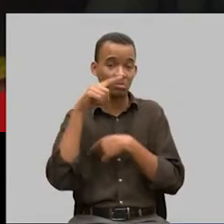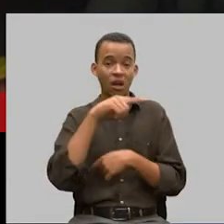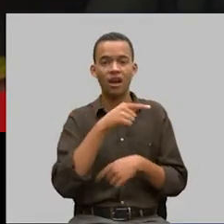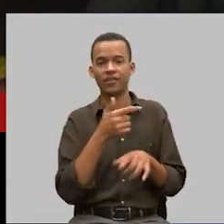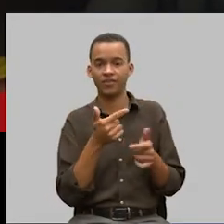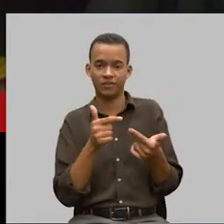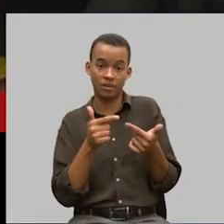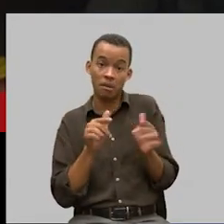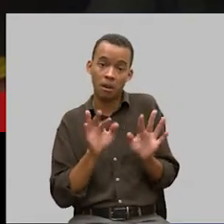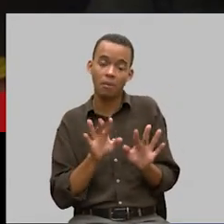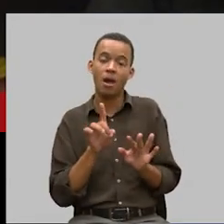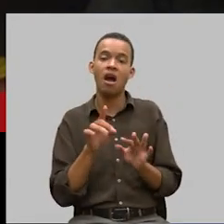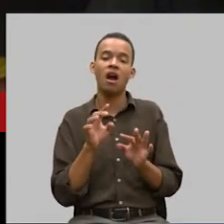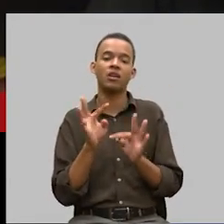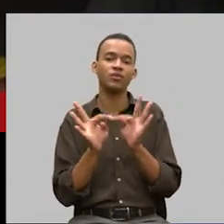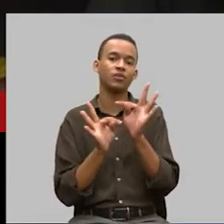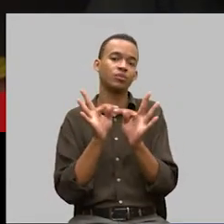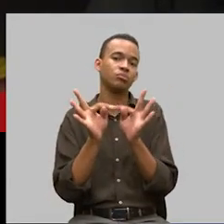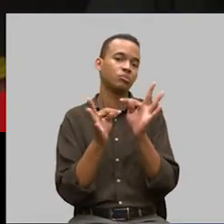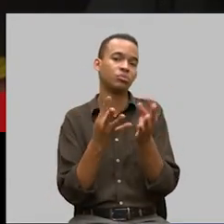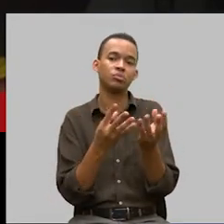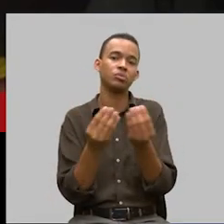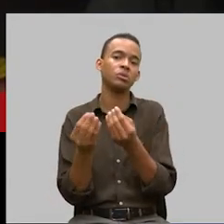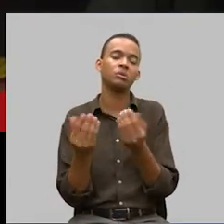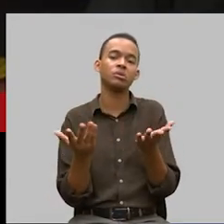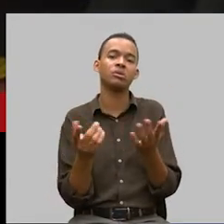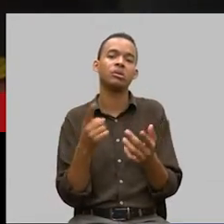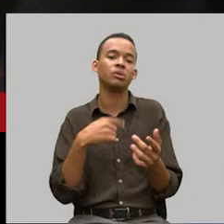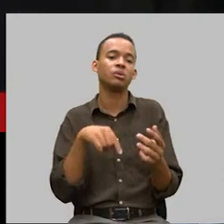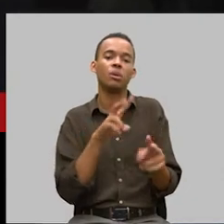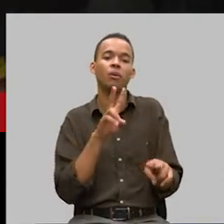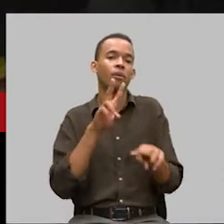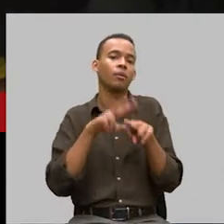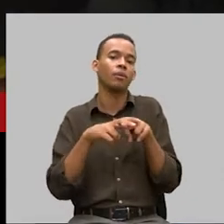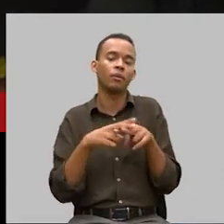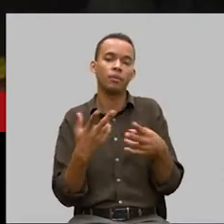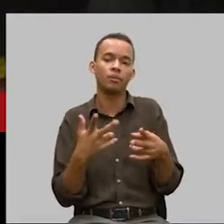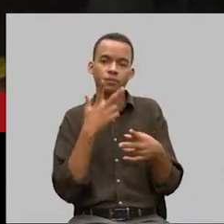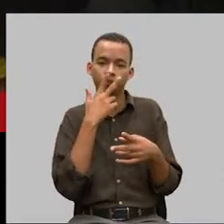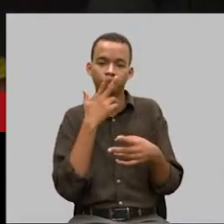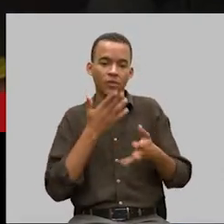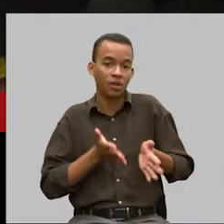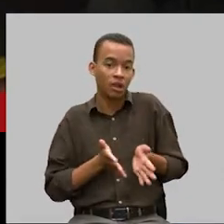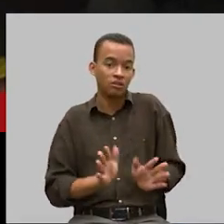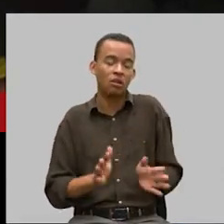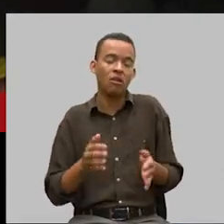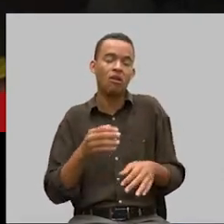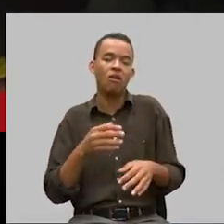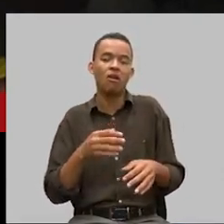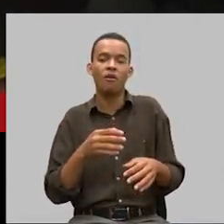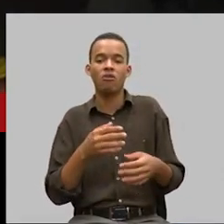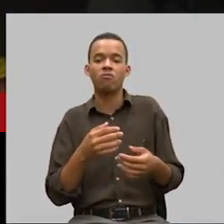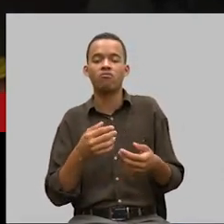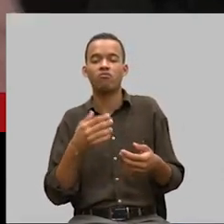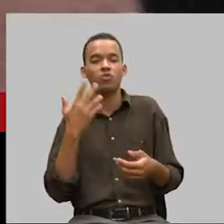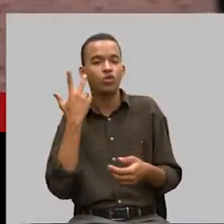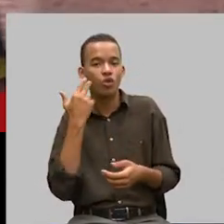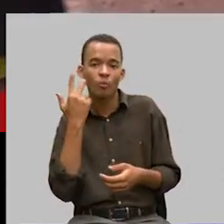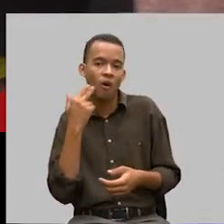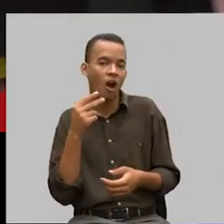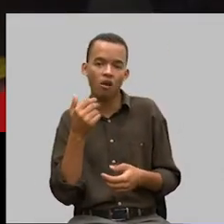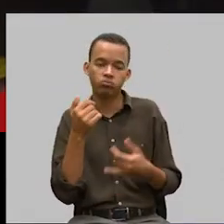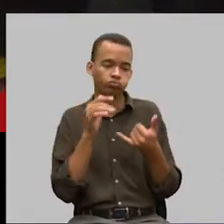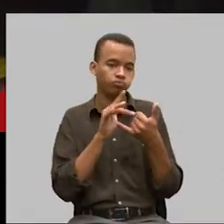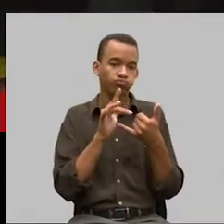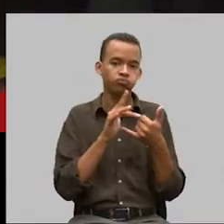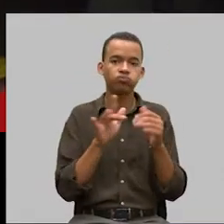como que a gente prende um jovem ex enteo tecnológico que na nasceu na era digital em um campo onde que muitas vezes tem